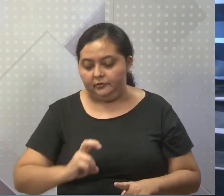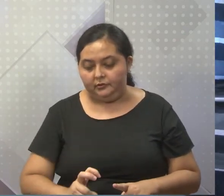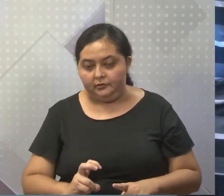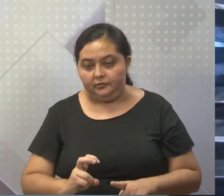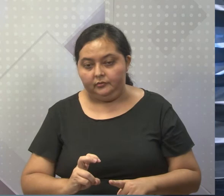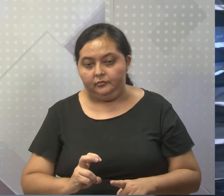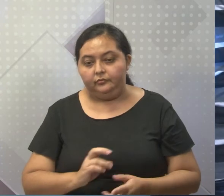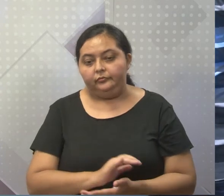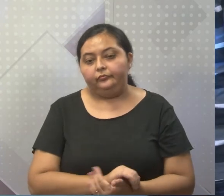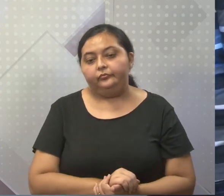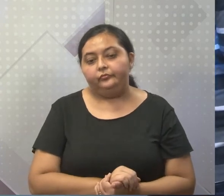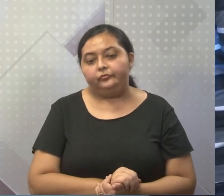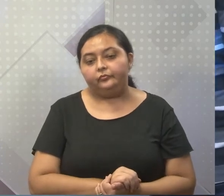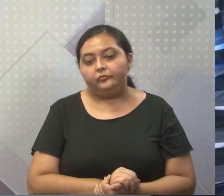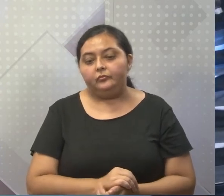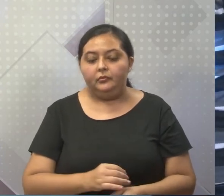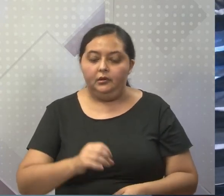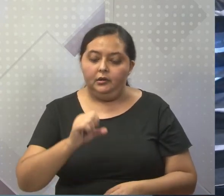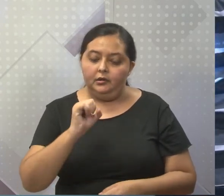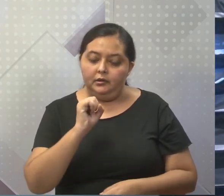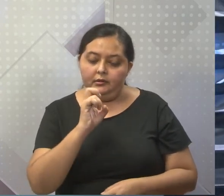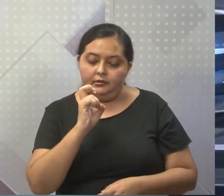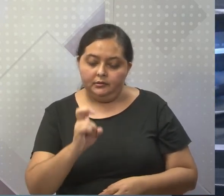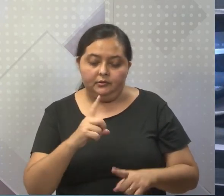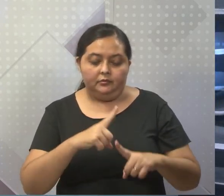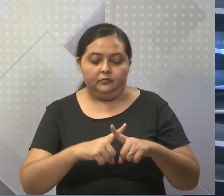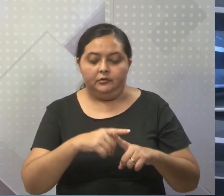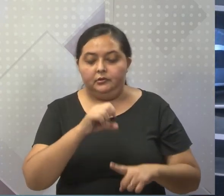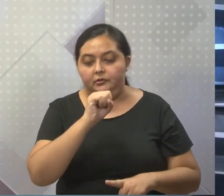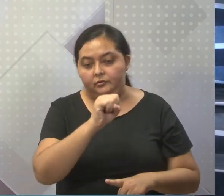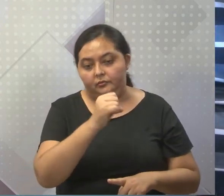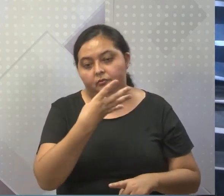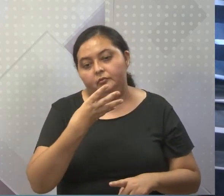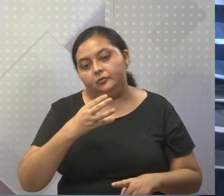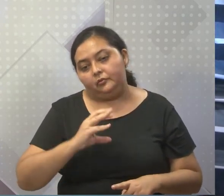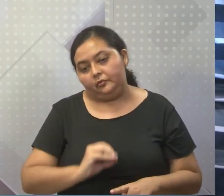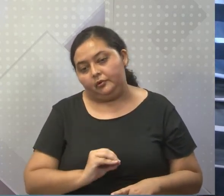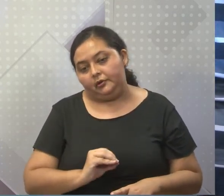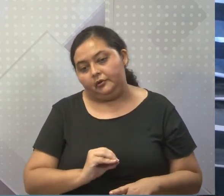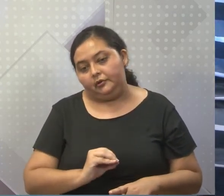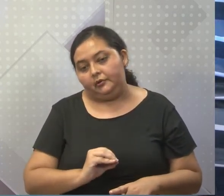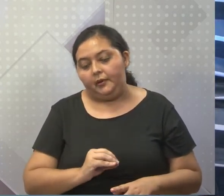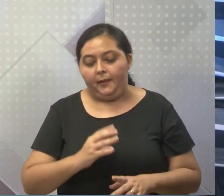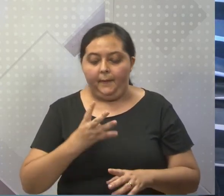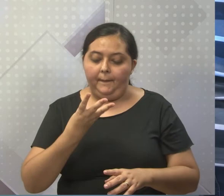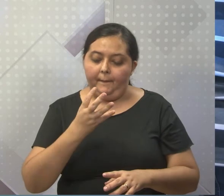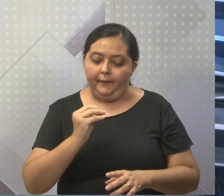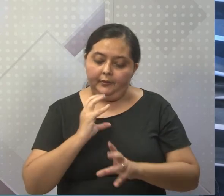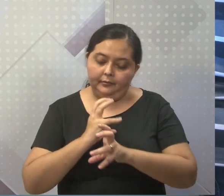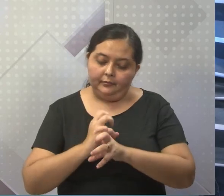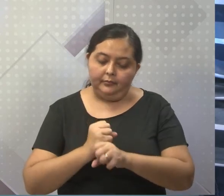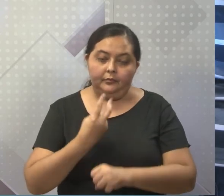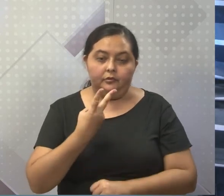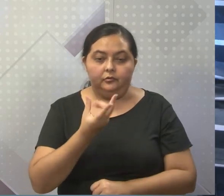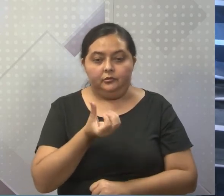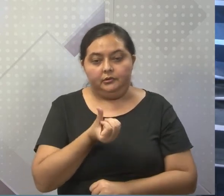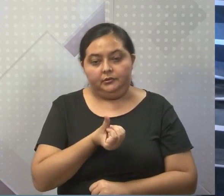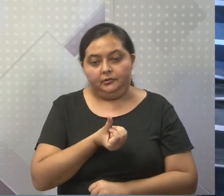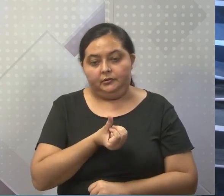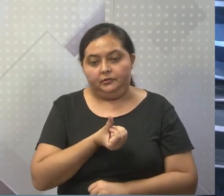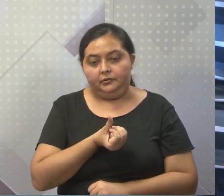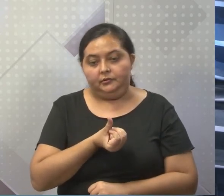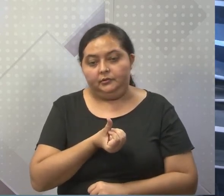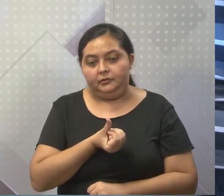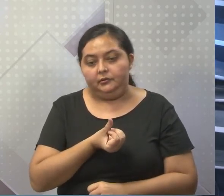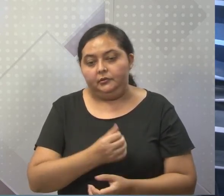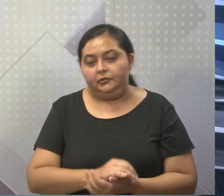2. 5 vezes 8 é 40. 40 mais 2 é 6, né? Aí